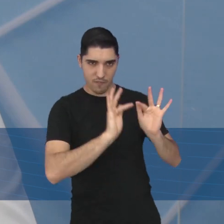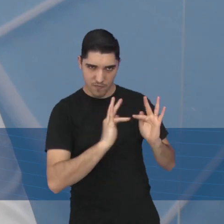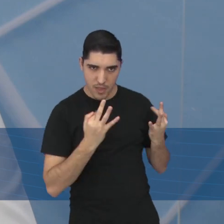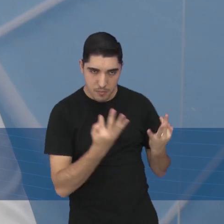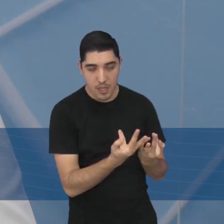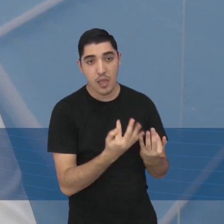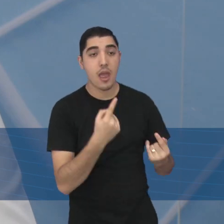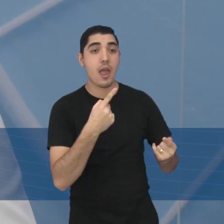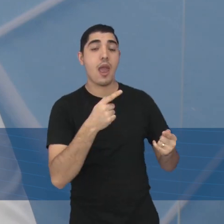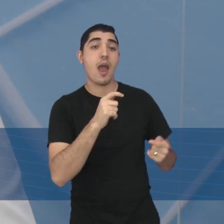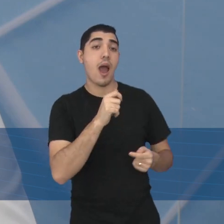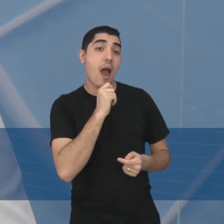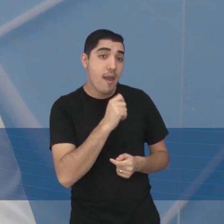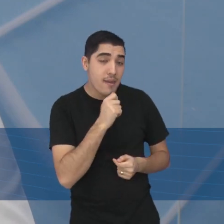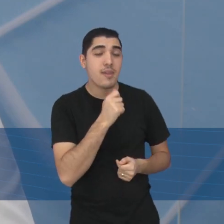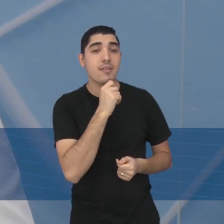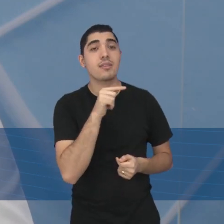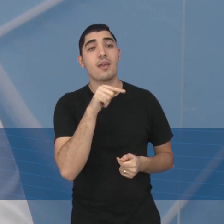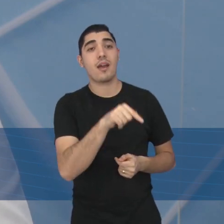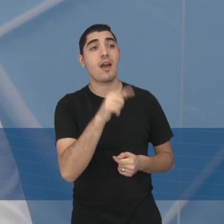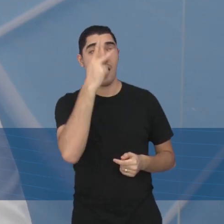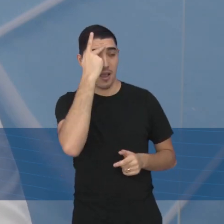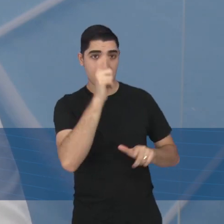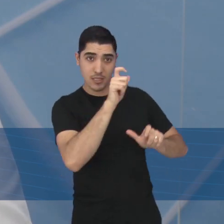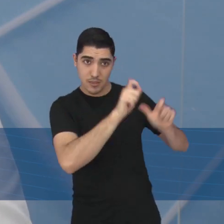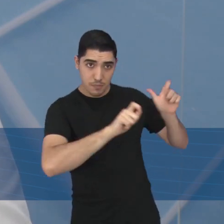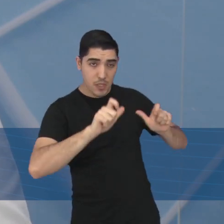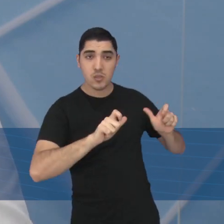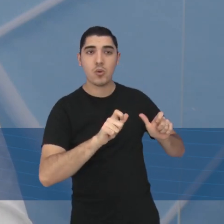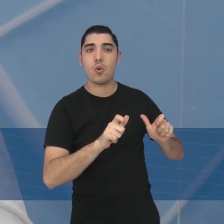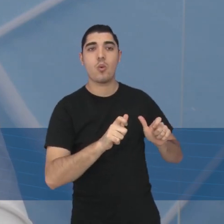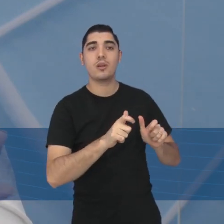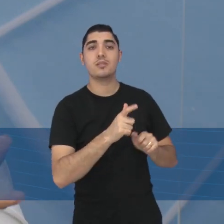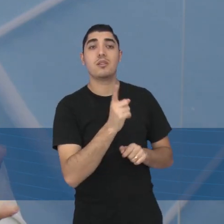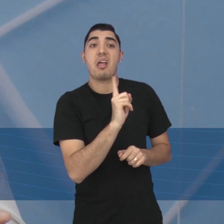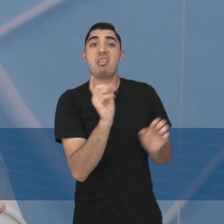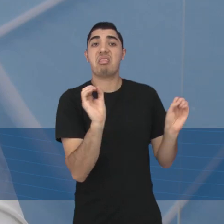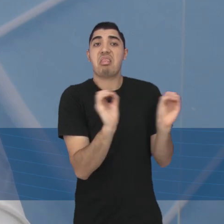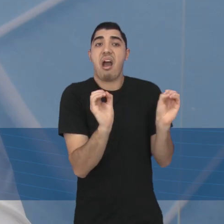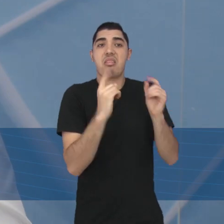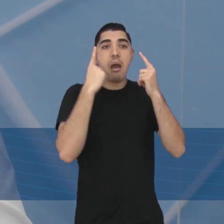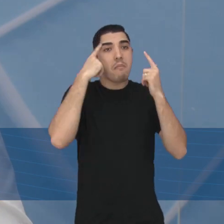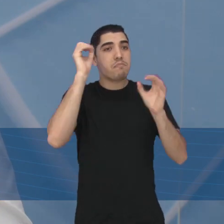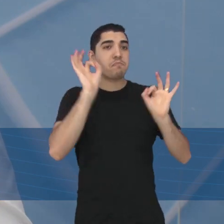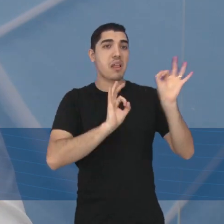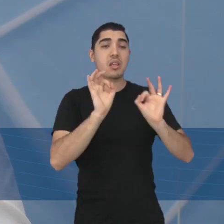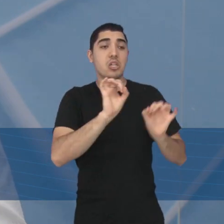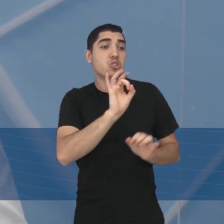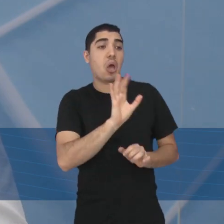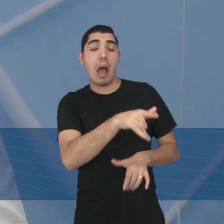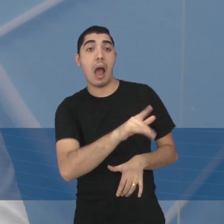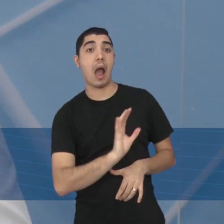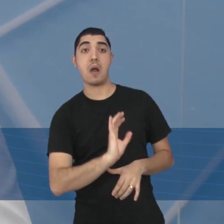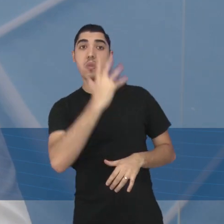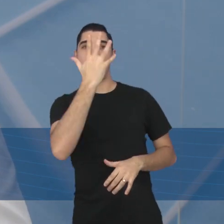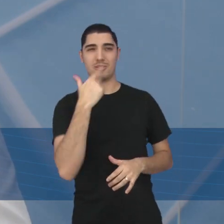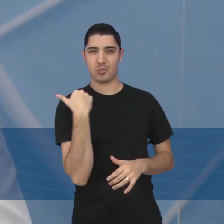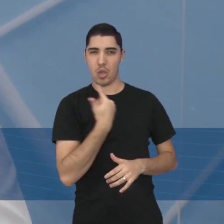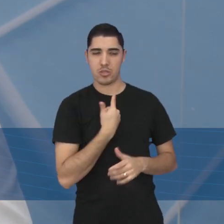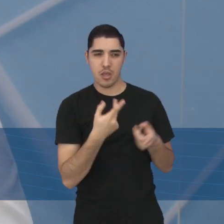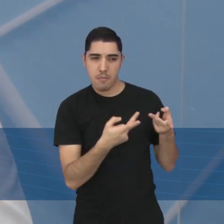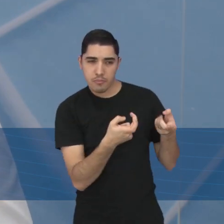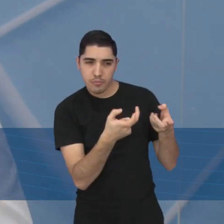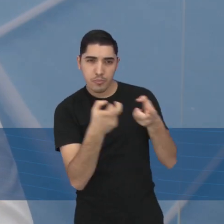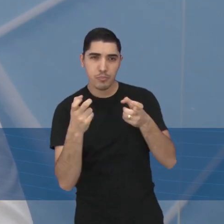é algo que as pessoas não fazem planejando, né? A família geralmente ela acontece quando você vê os índices,